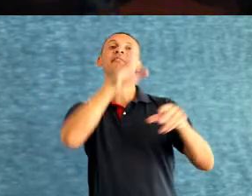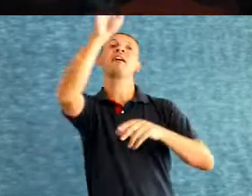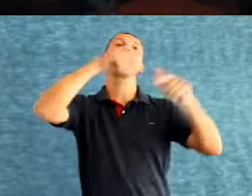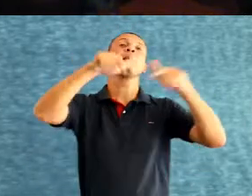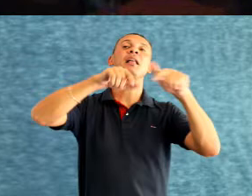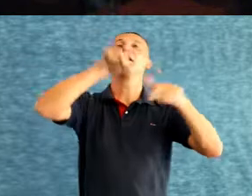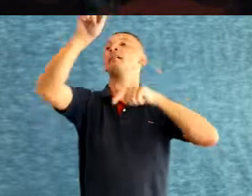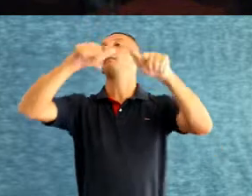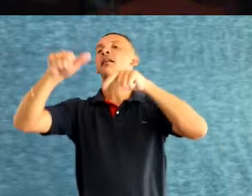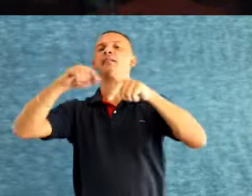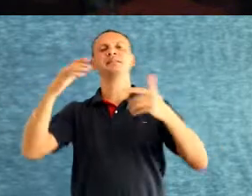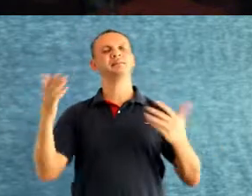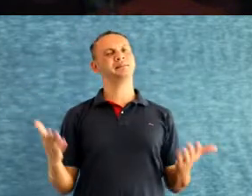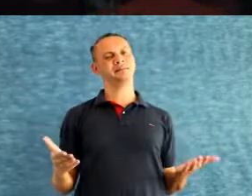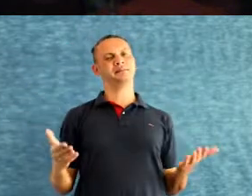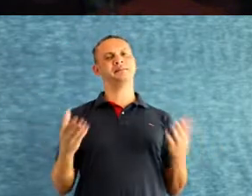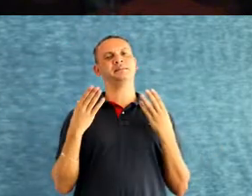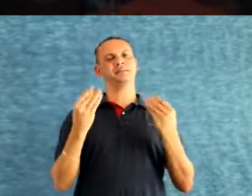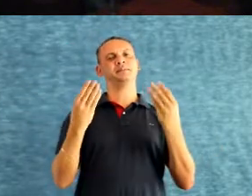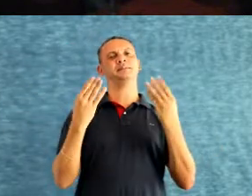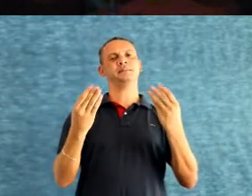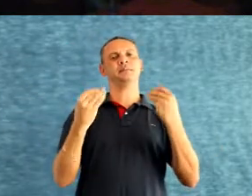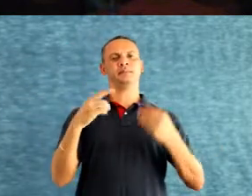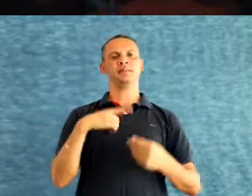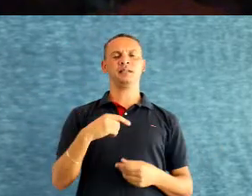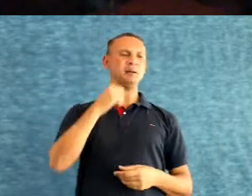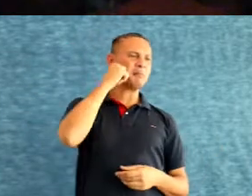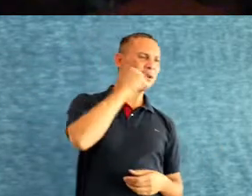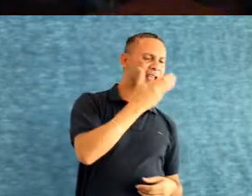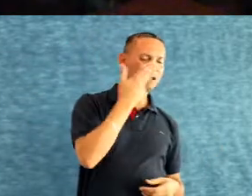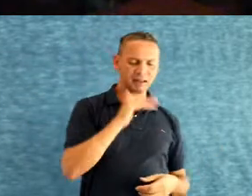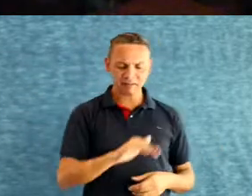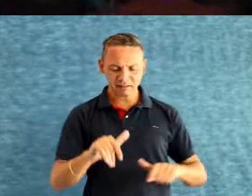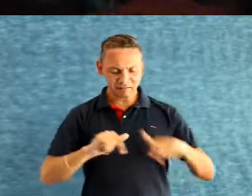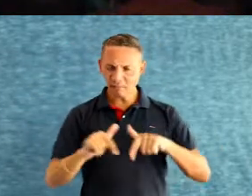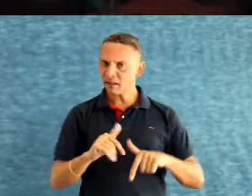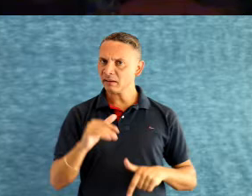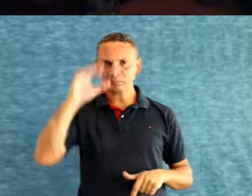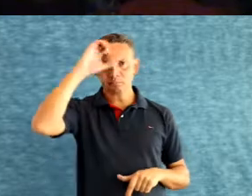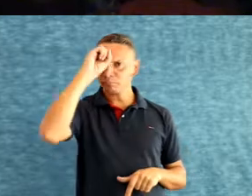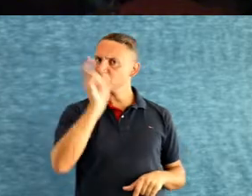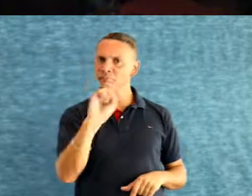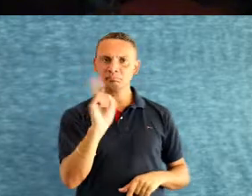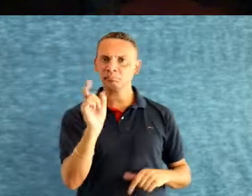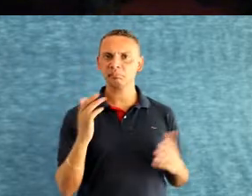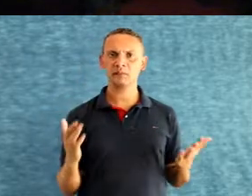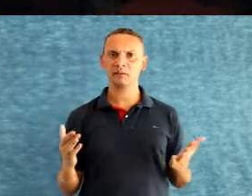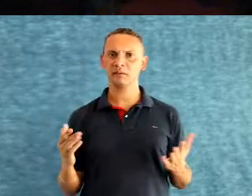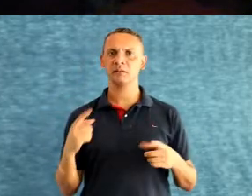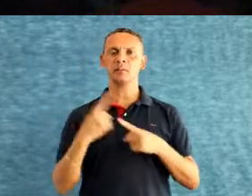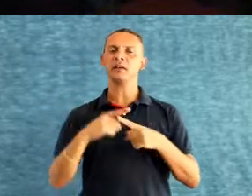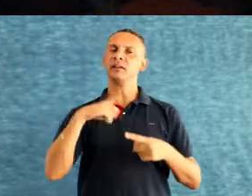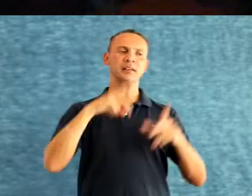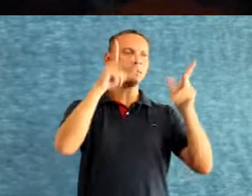hábitos domésticos, que as mulheres, as crianças, não aprendiam a trabalhar, não sabiam fazer nada, nunca iam aprender a fazer nada, se tinha sempre quem fizesse